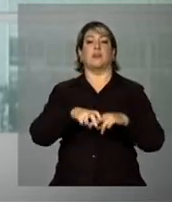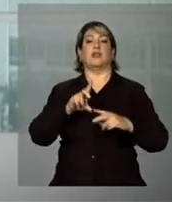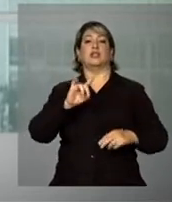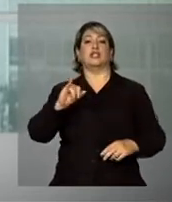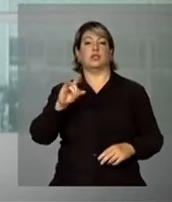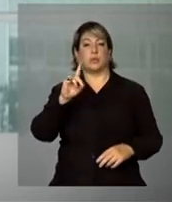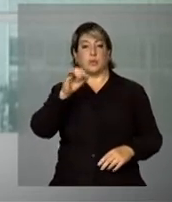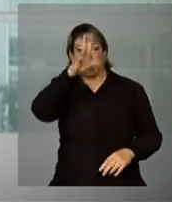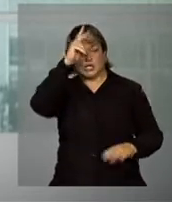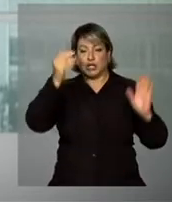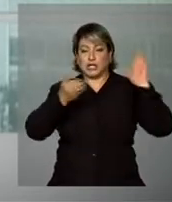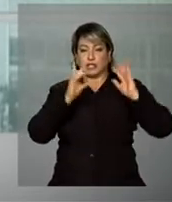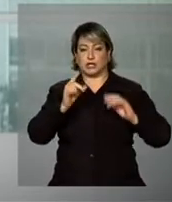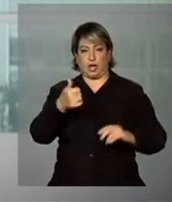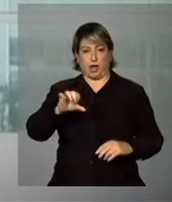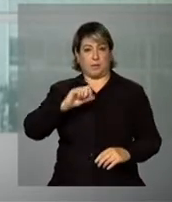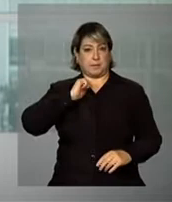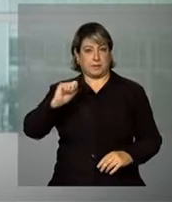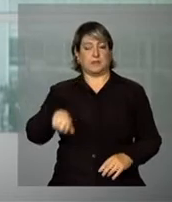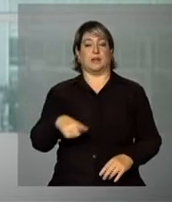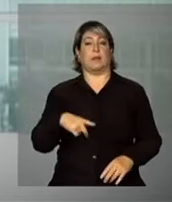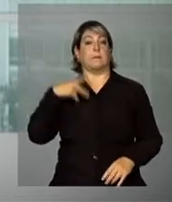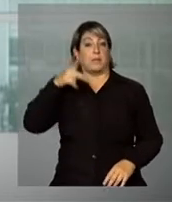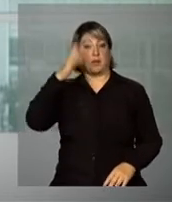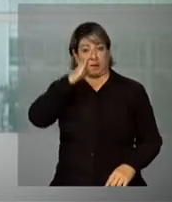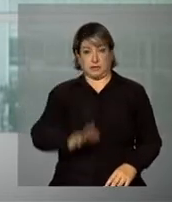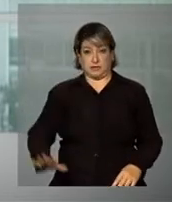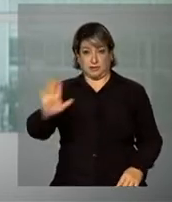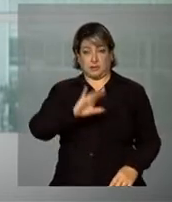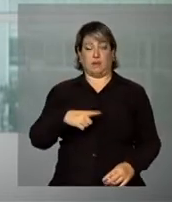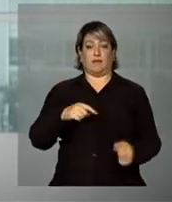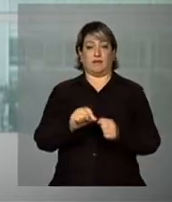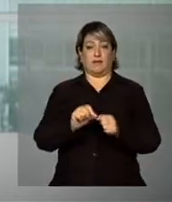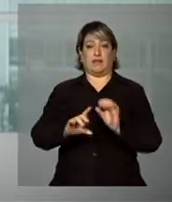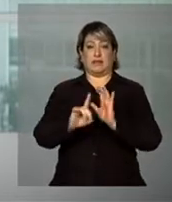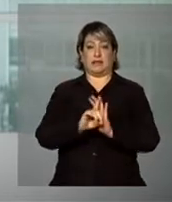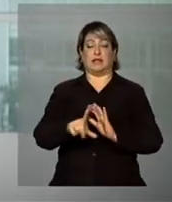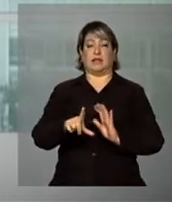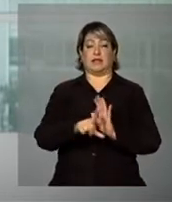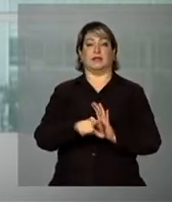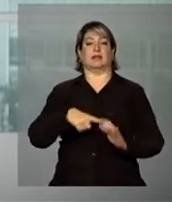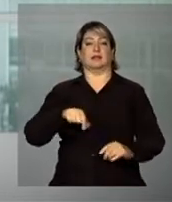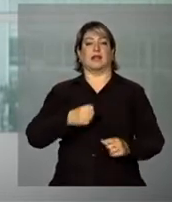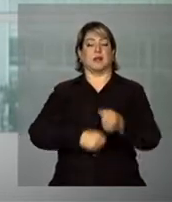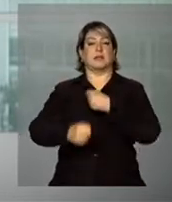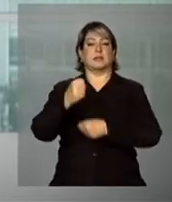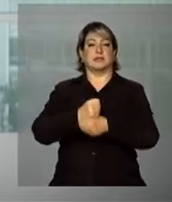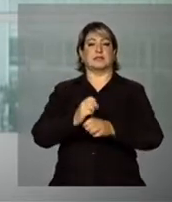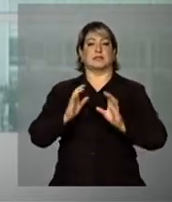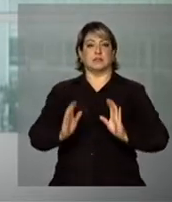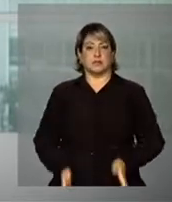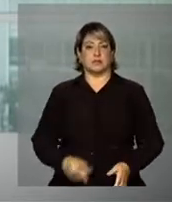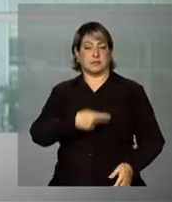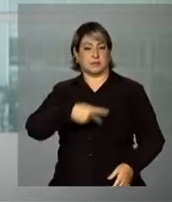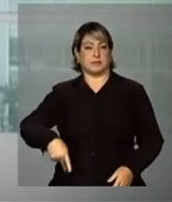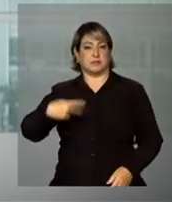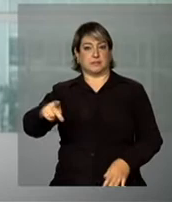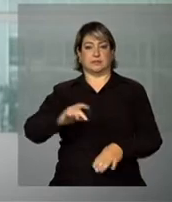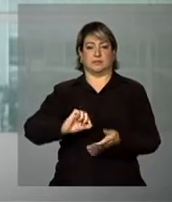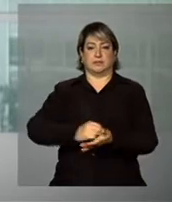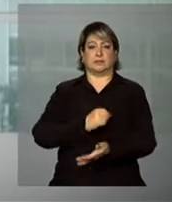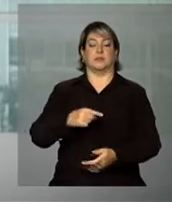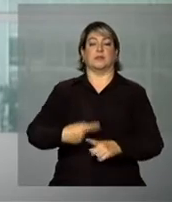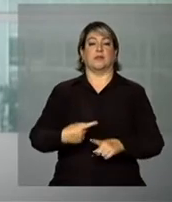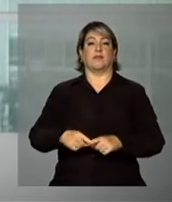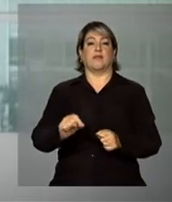pelo Dia do Índio. A Política Nacional foi criada por decreto presidencial no ano passado para estabelecer diretrizes e ações